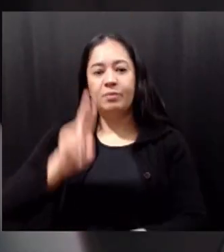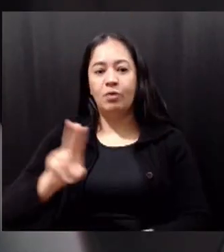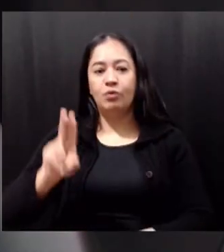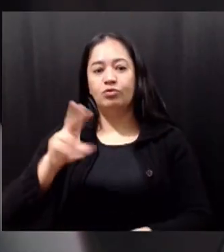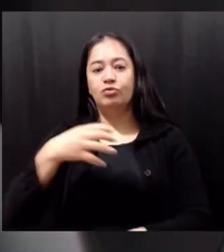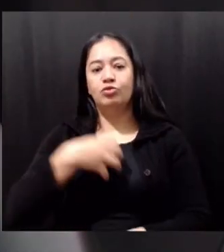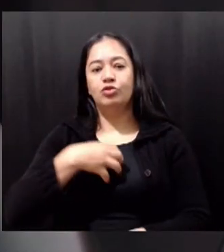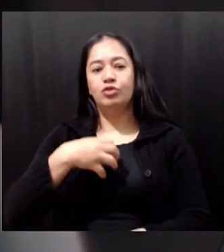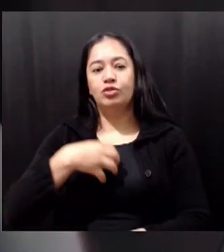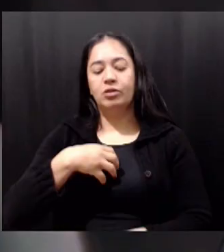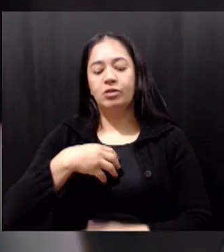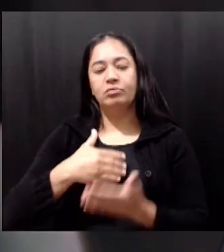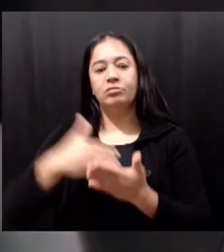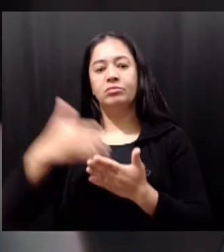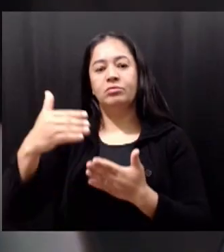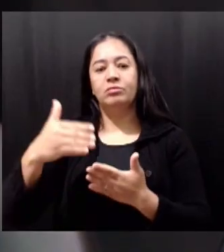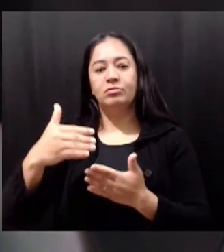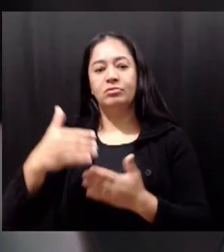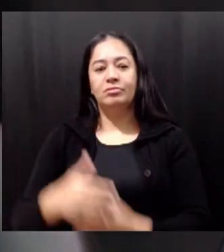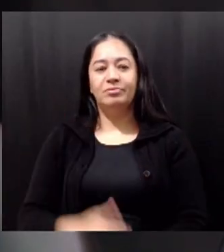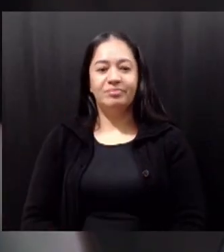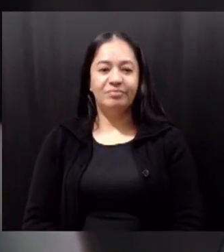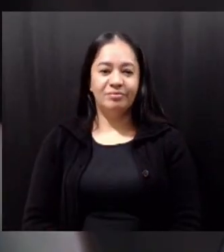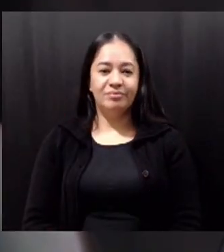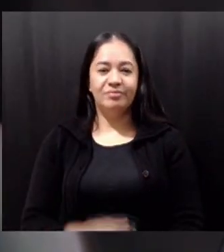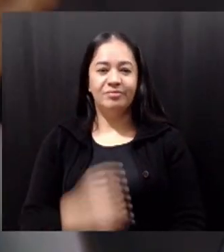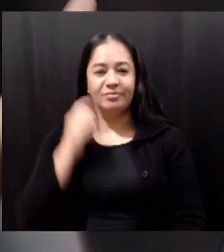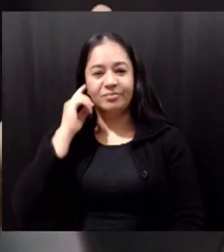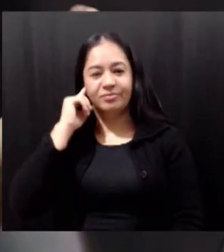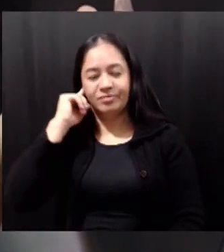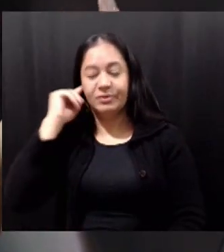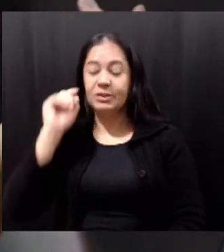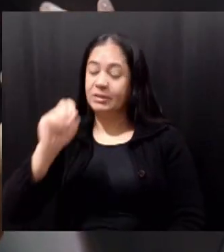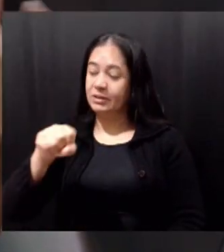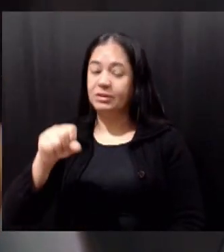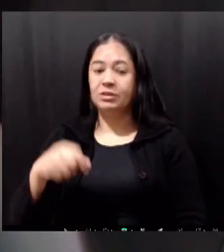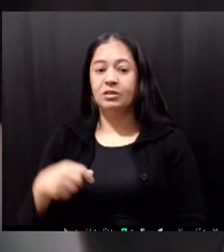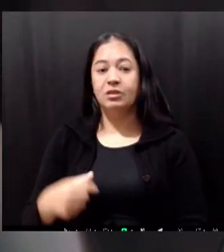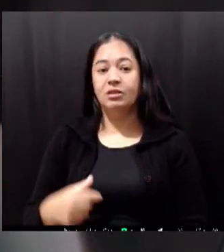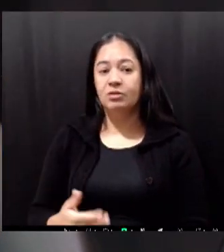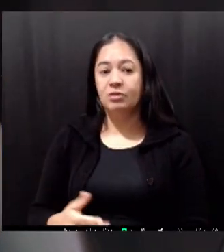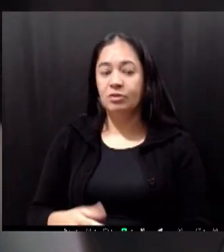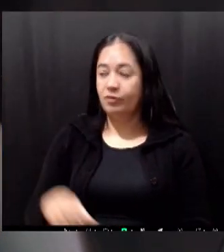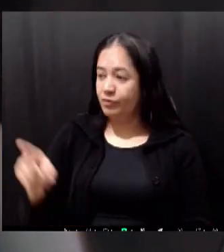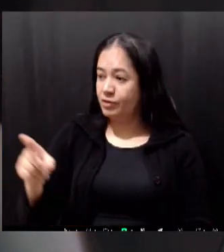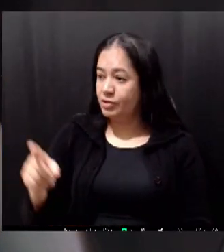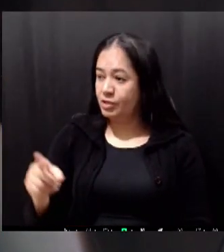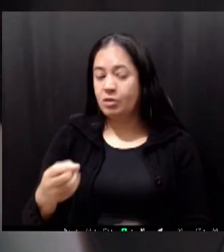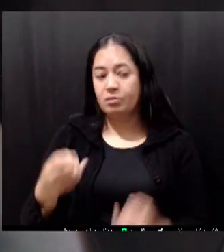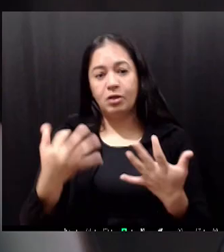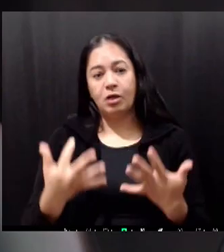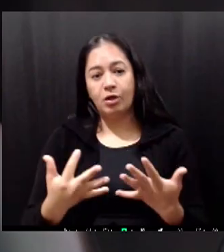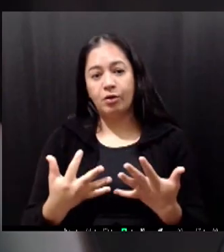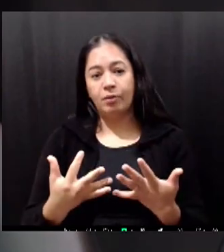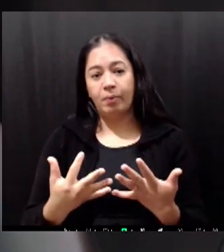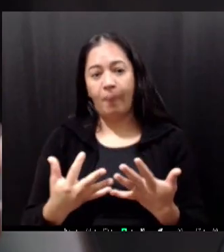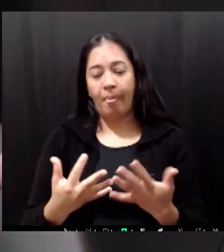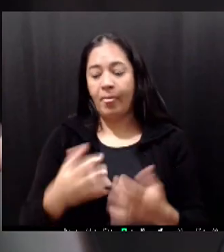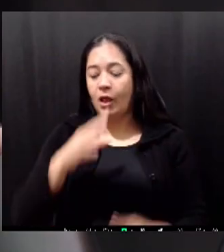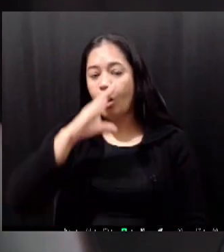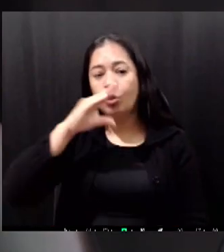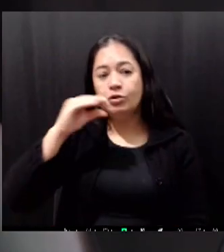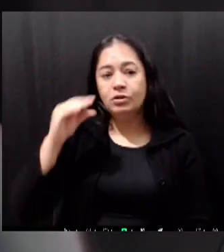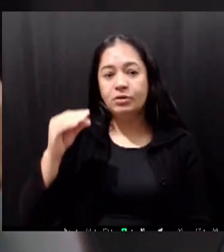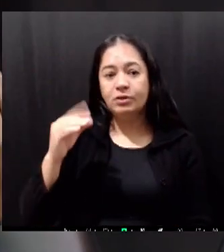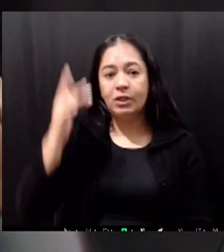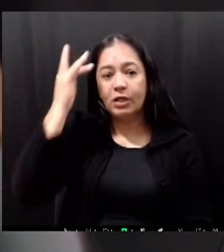tudo foi autodidatas. criado. Aham. Exatamente, né? Então, você Verdade. estava comentando, né, Rúbia, dos adolescentes que eu não sei o que falar. É Aham.